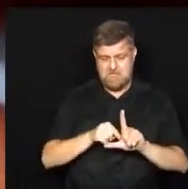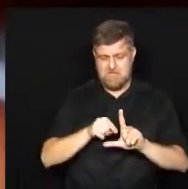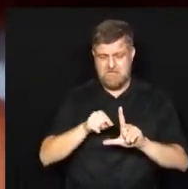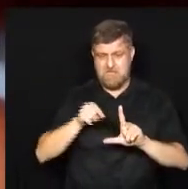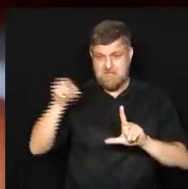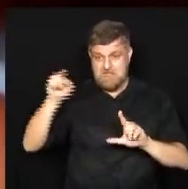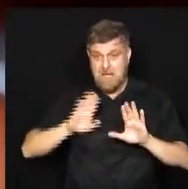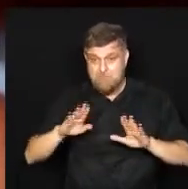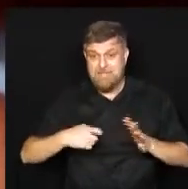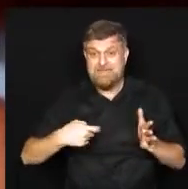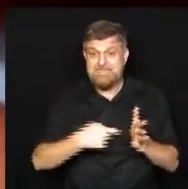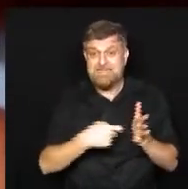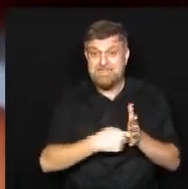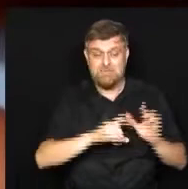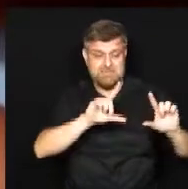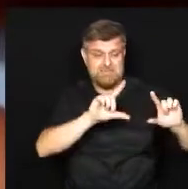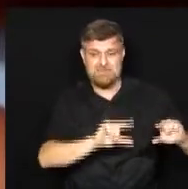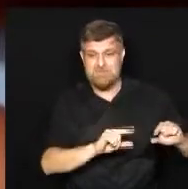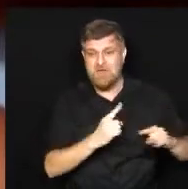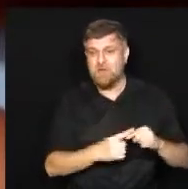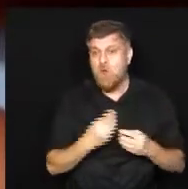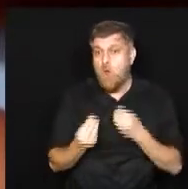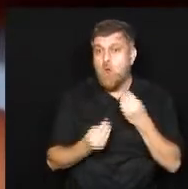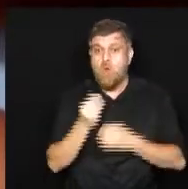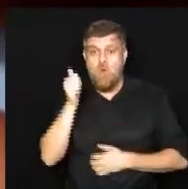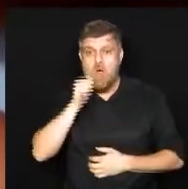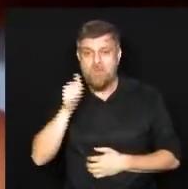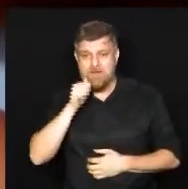Isso porque existe uma dificuldade das mulheres acessarem